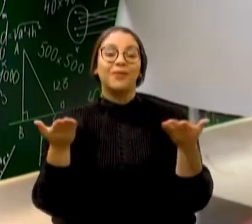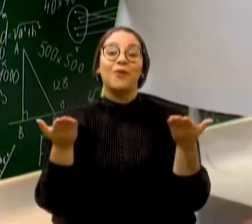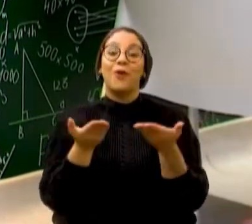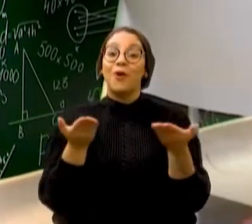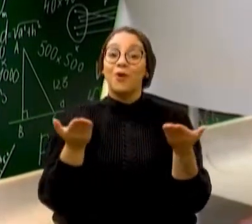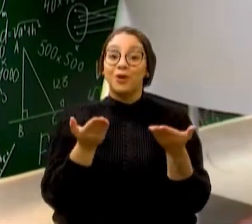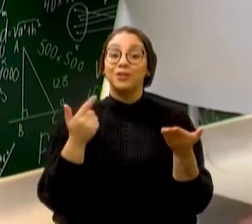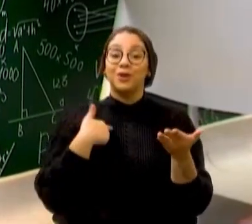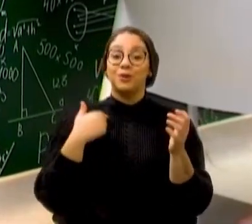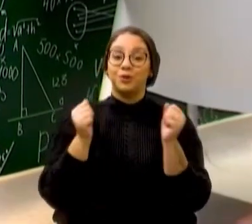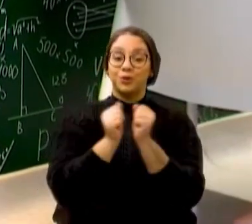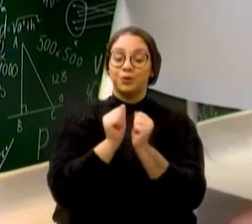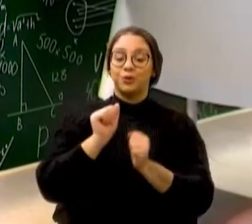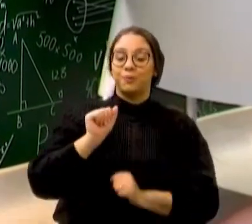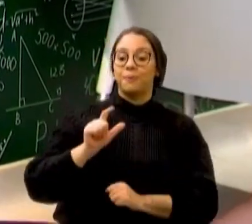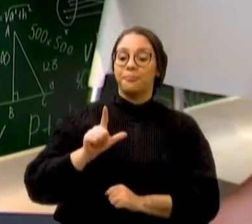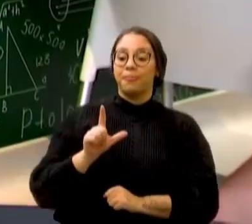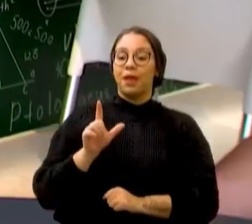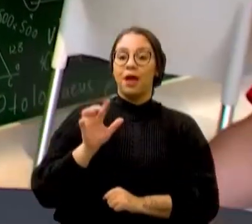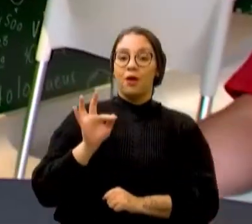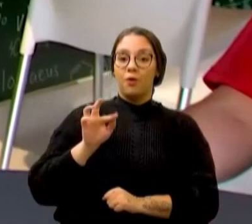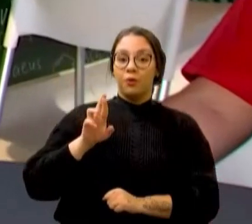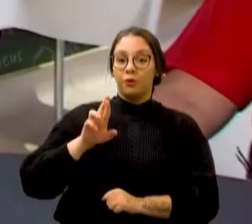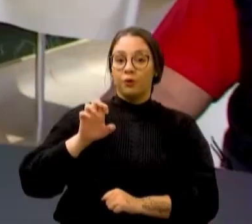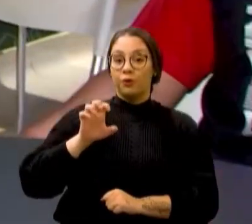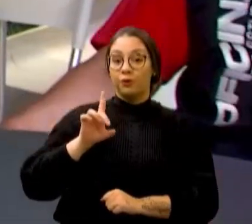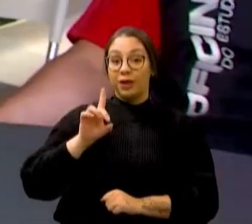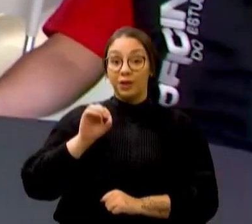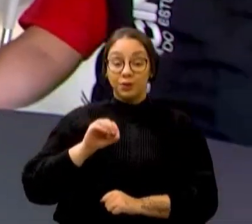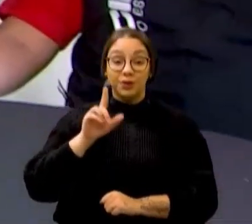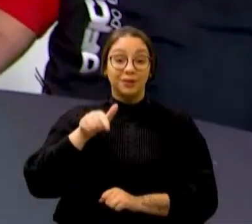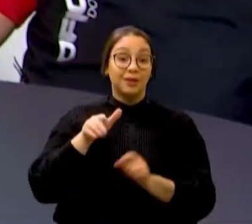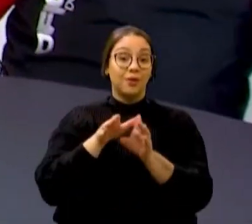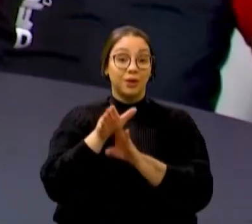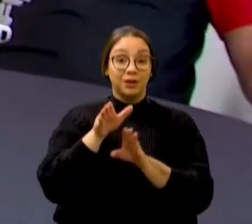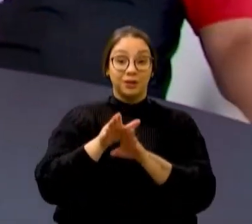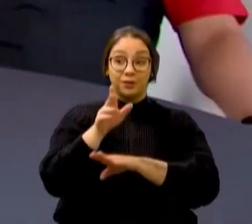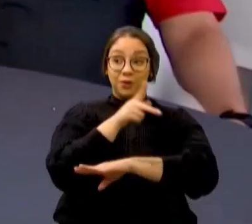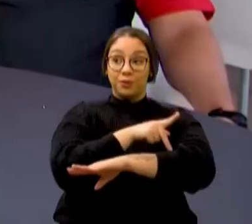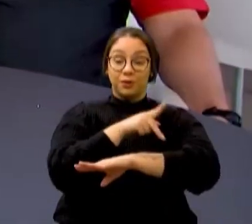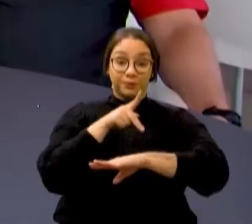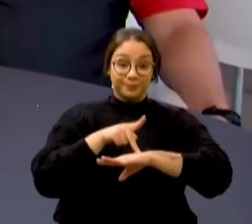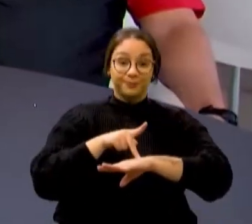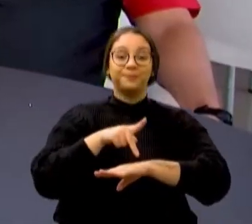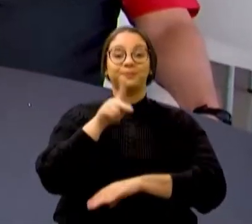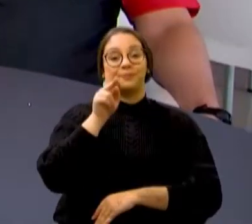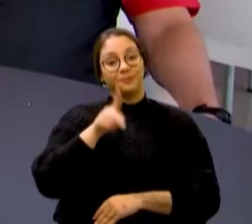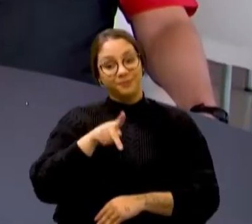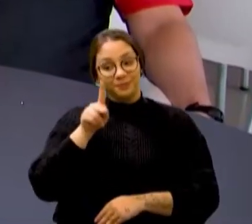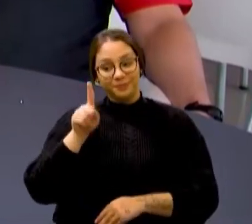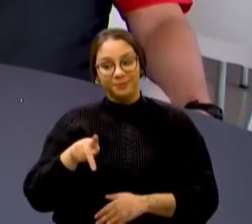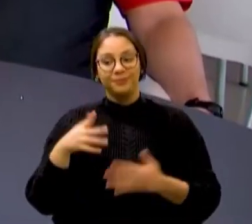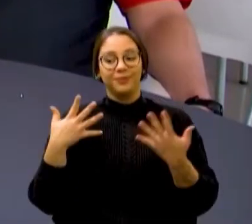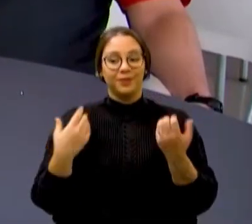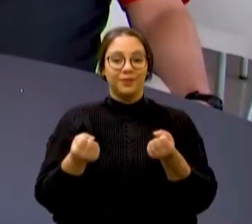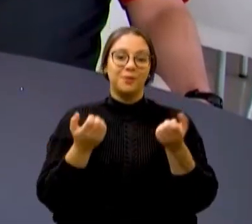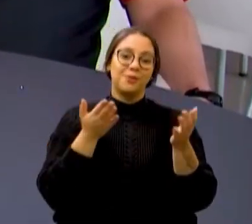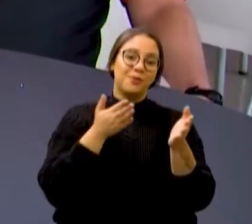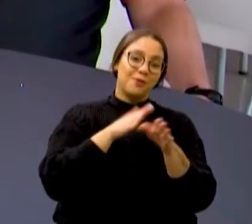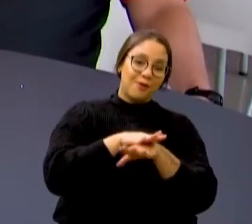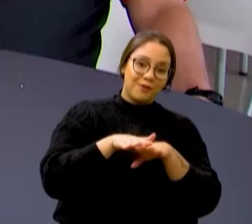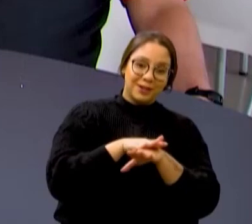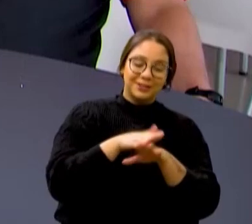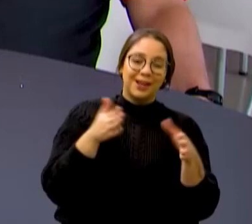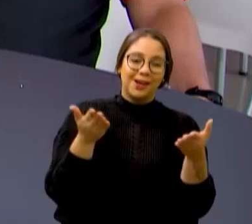enfim, estou aqui com o Alfredo Neto, que é orientador pedagógico, professor, vai bater